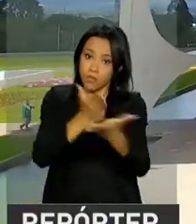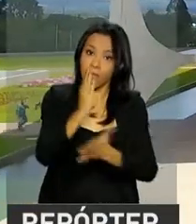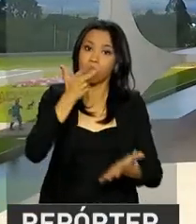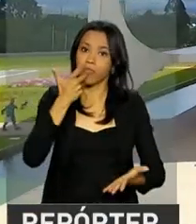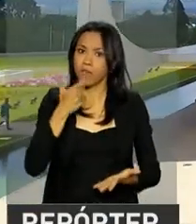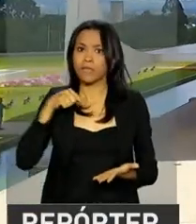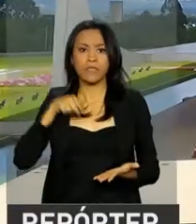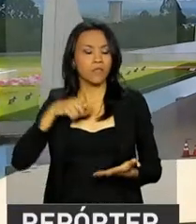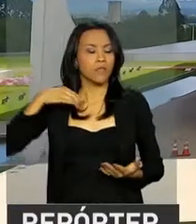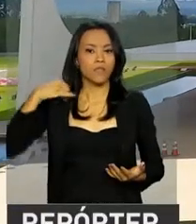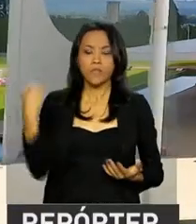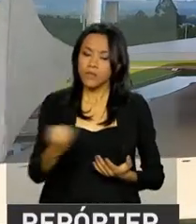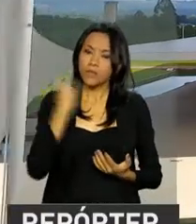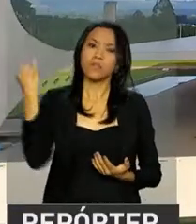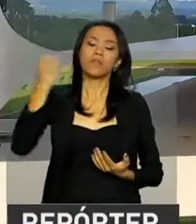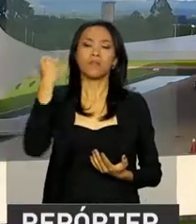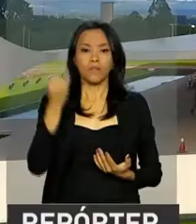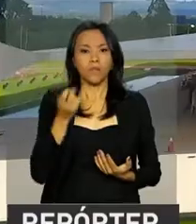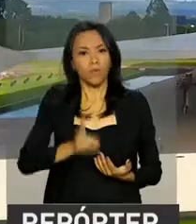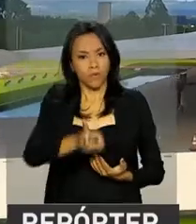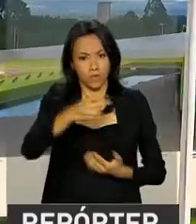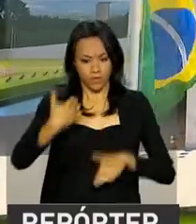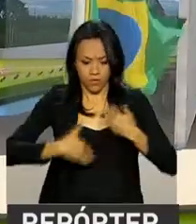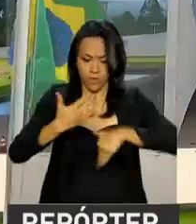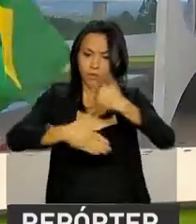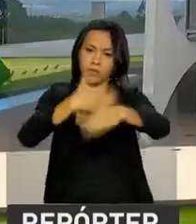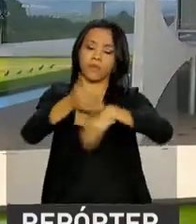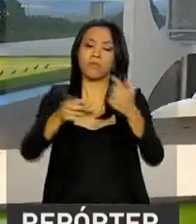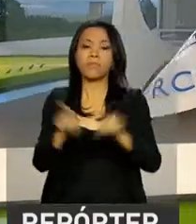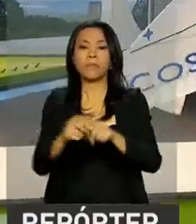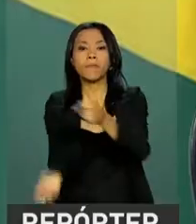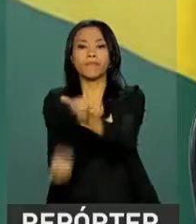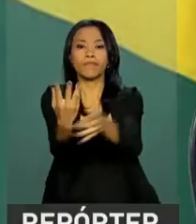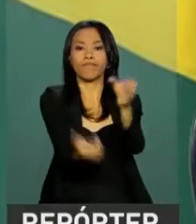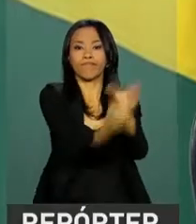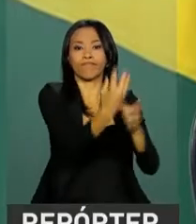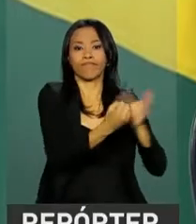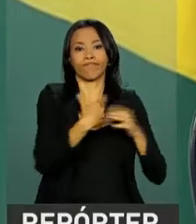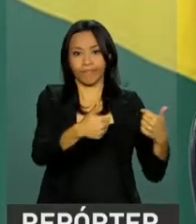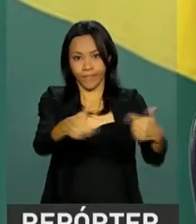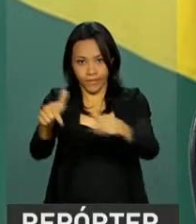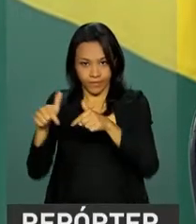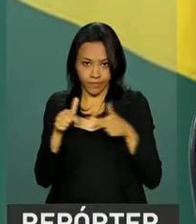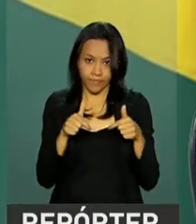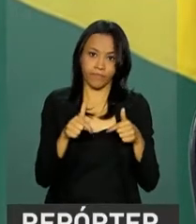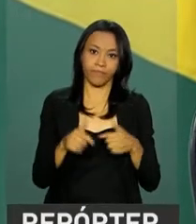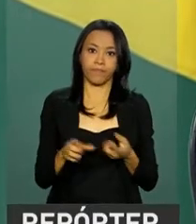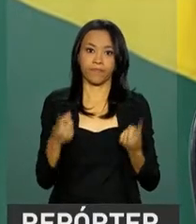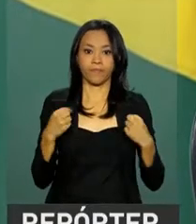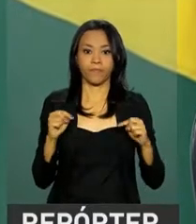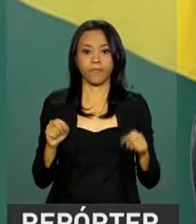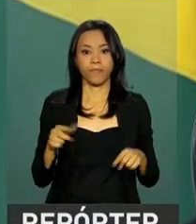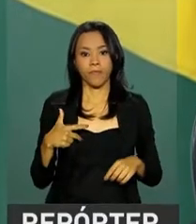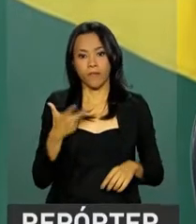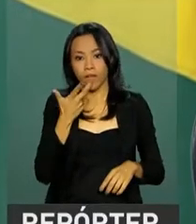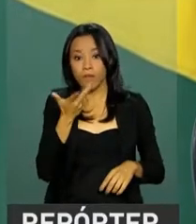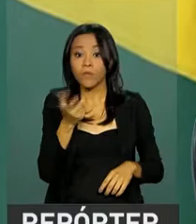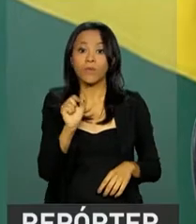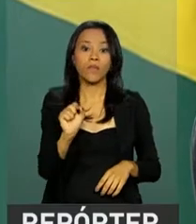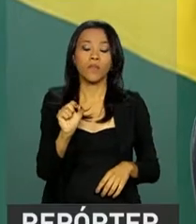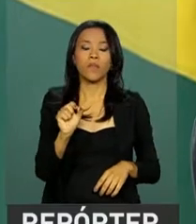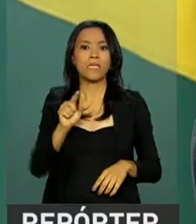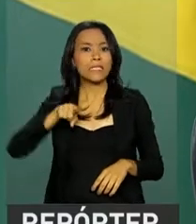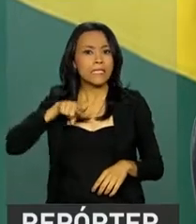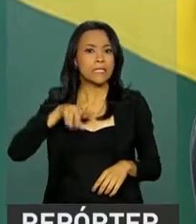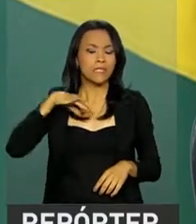que é fundamental para manter o crescimento ea geração de empregos ela é digamos assim aí a quem é continuação